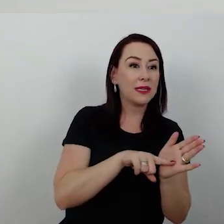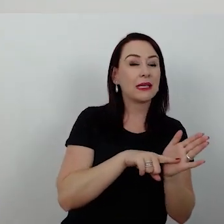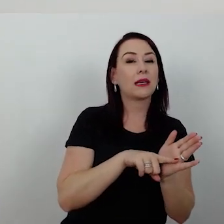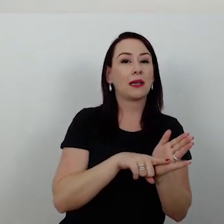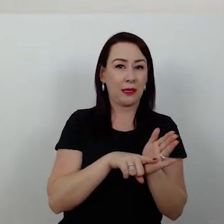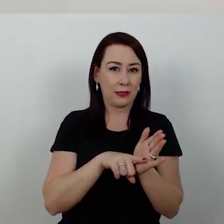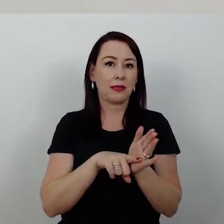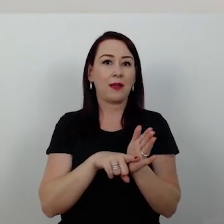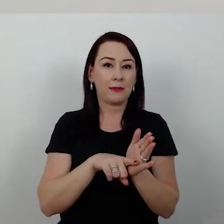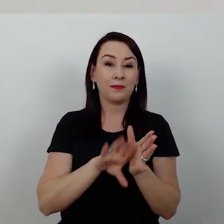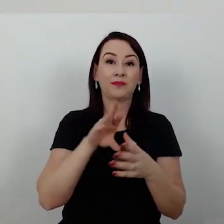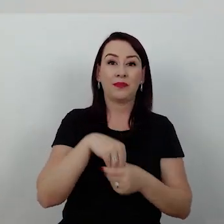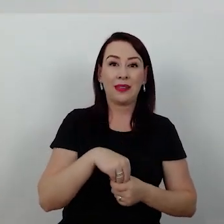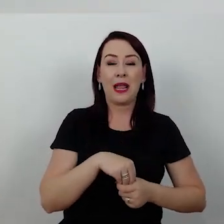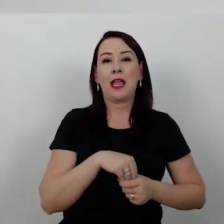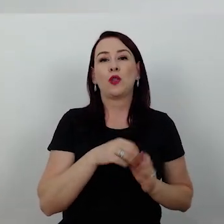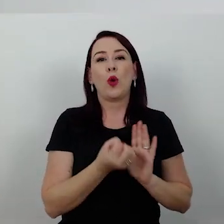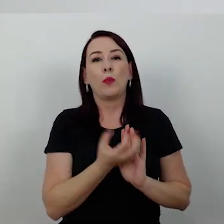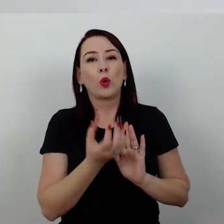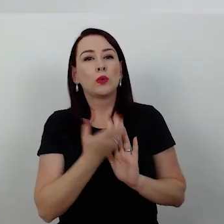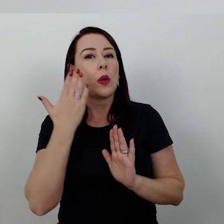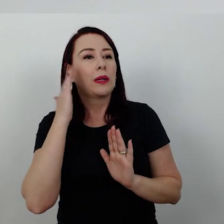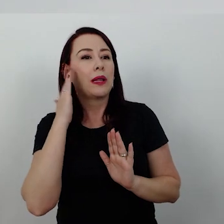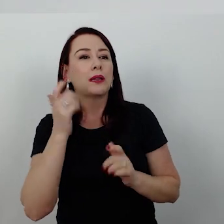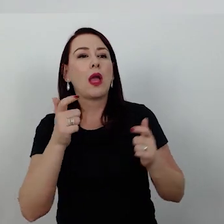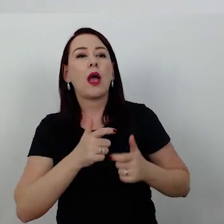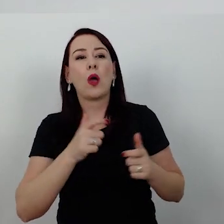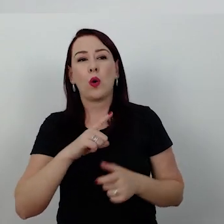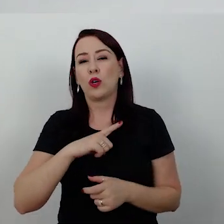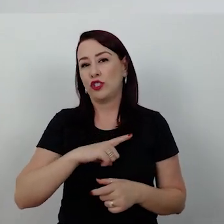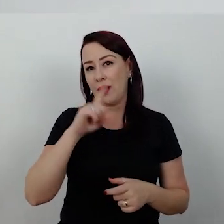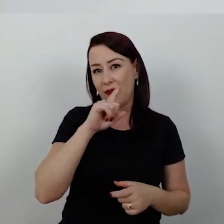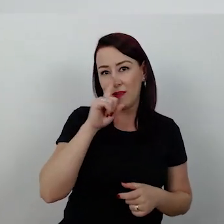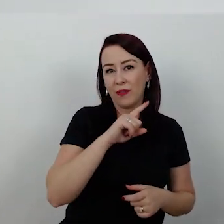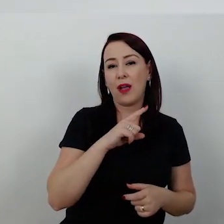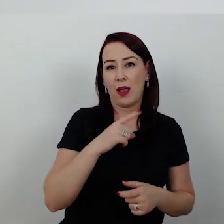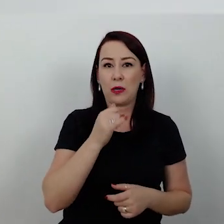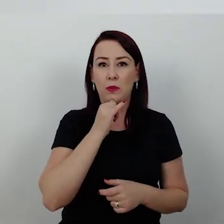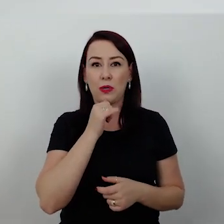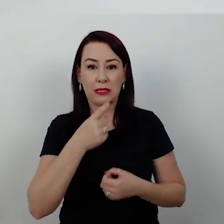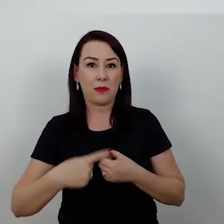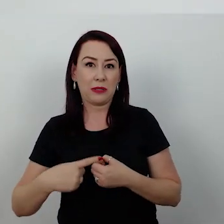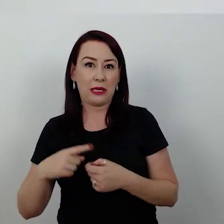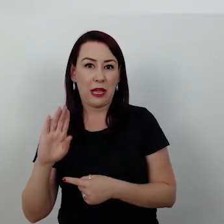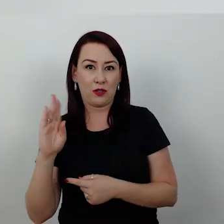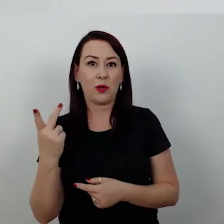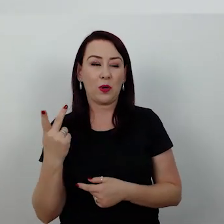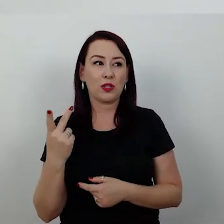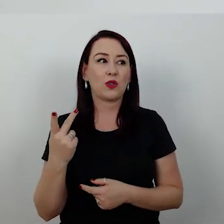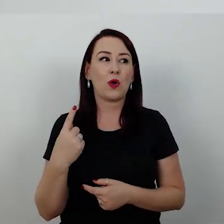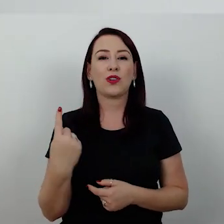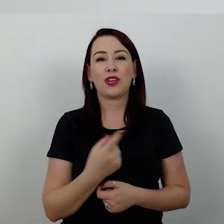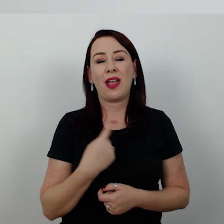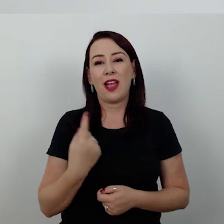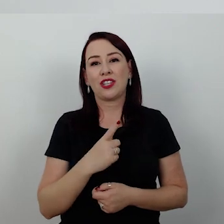pesquisa, dentro da produção também entender os gargalos e onde a gente pode atuar. Então, por exemplo, aqui em Belo Horizonte,